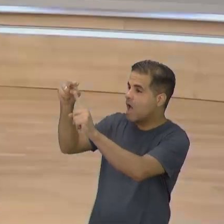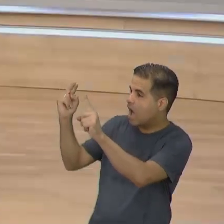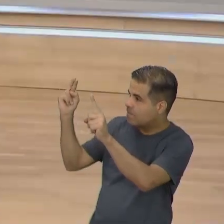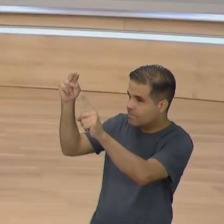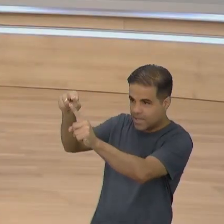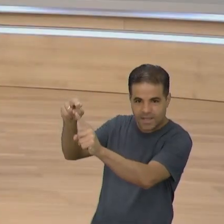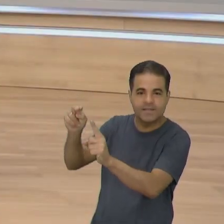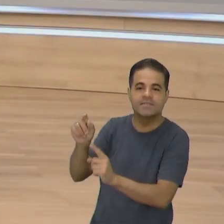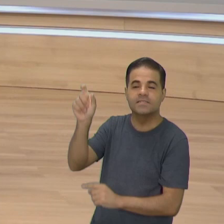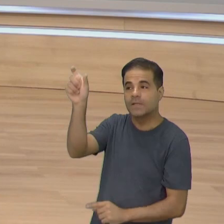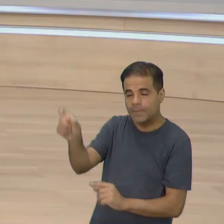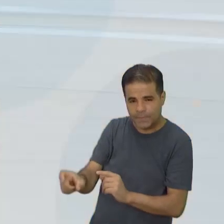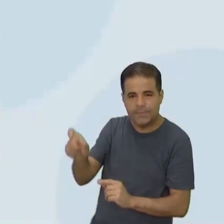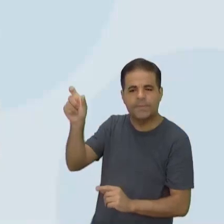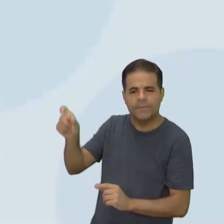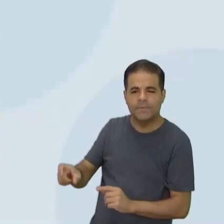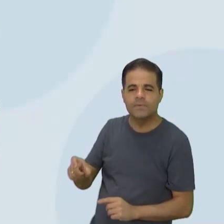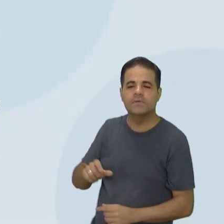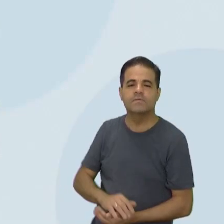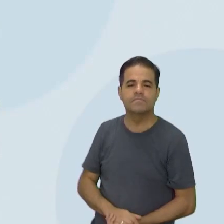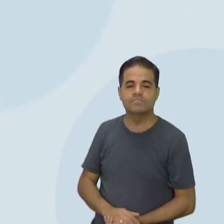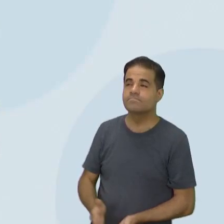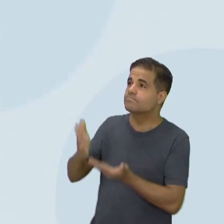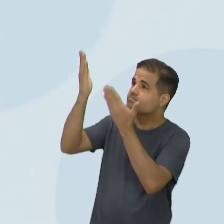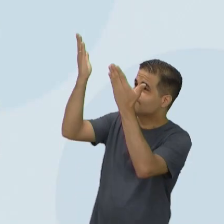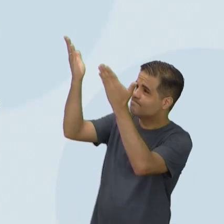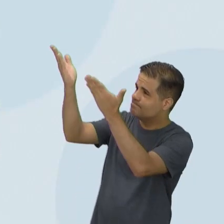no próximo slide.